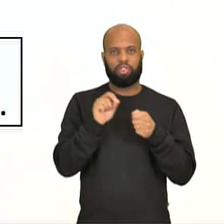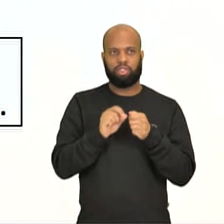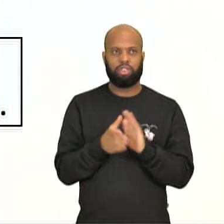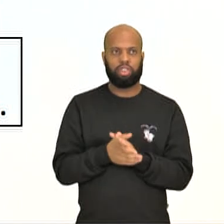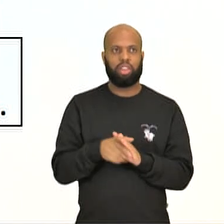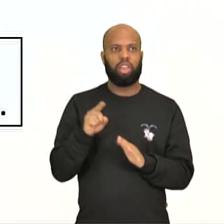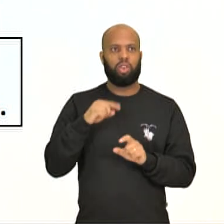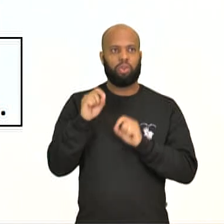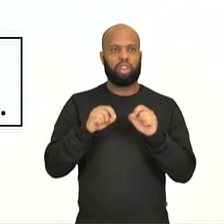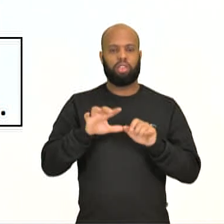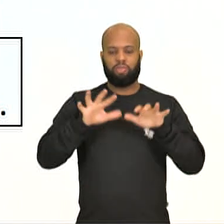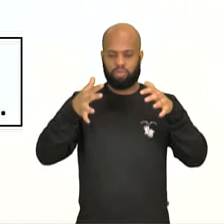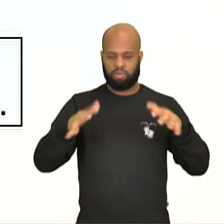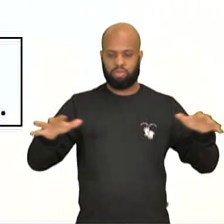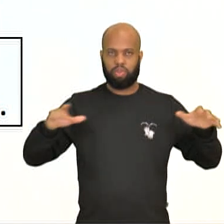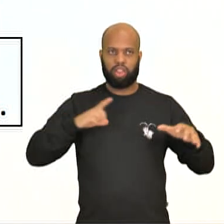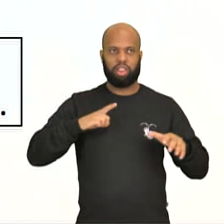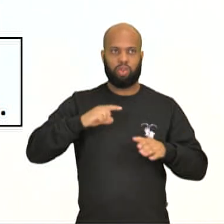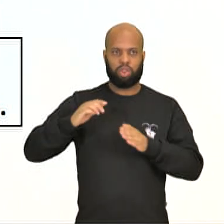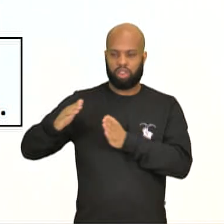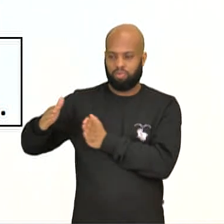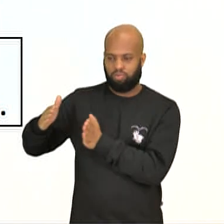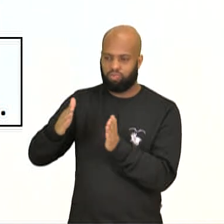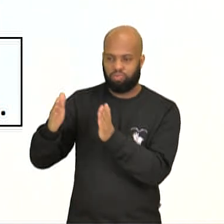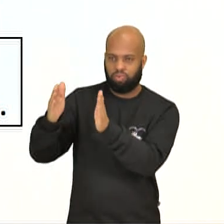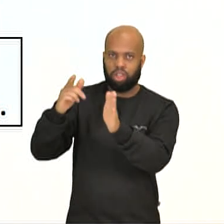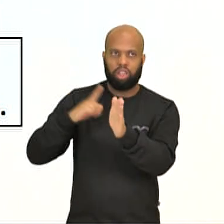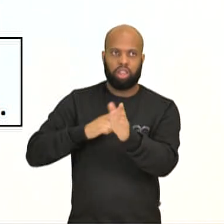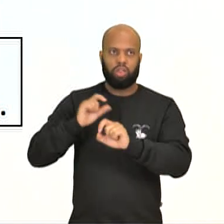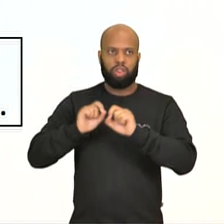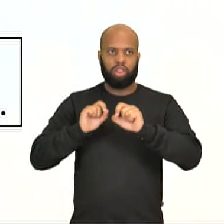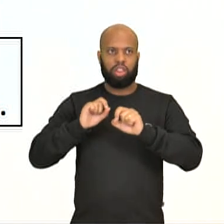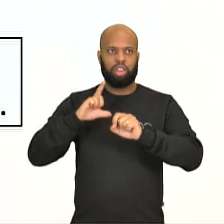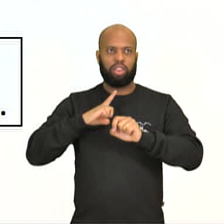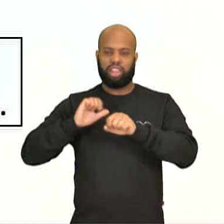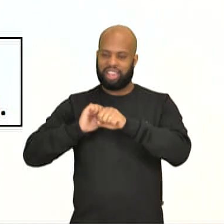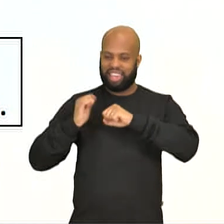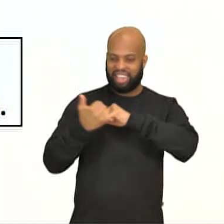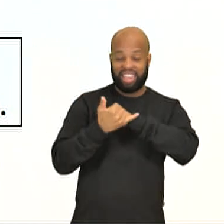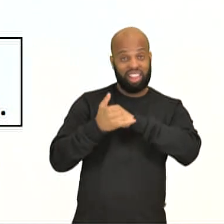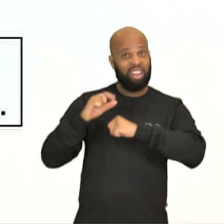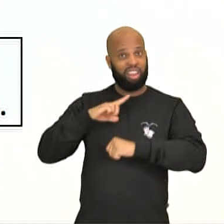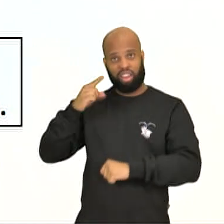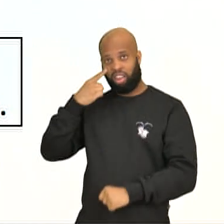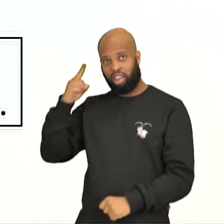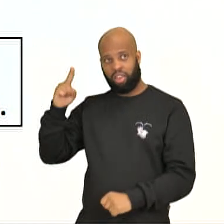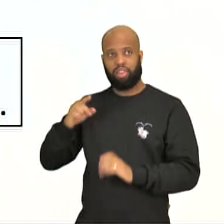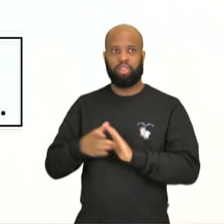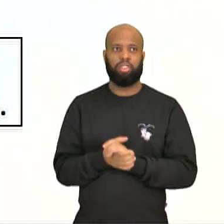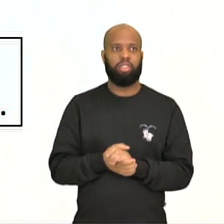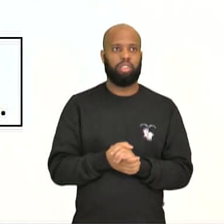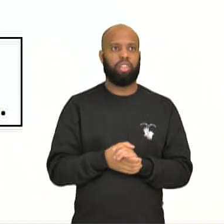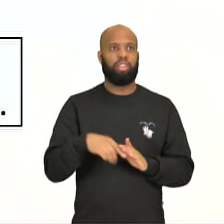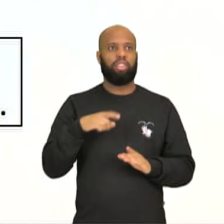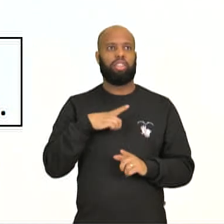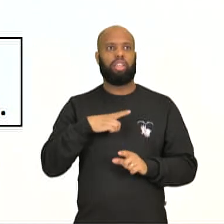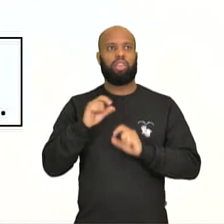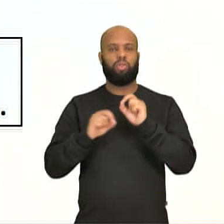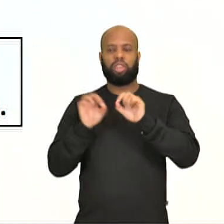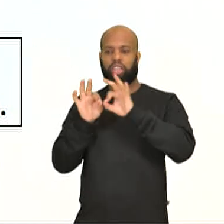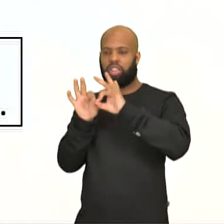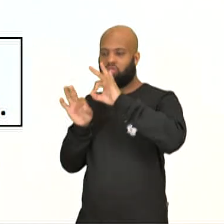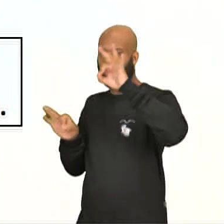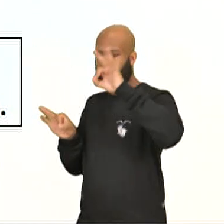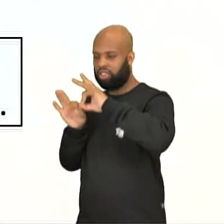Esse é o Mar de Bering, tem 2 ilhas, impressionante, bem no meio, inclusive, dá uma distância